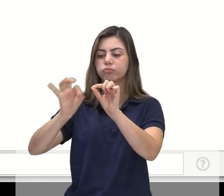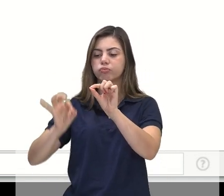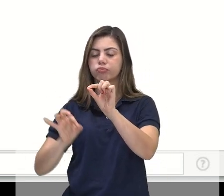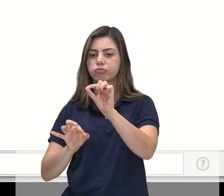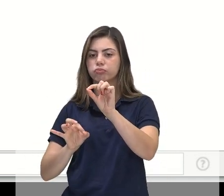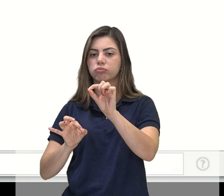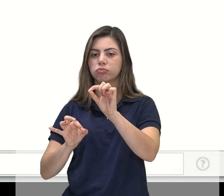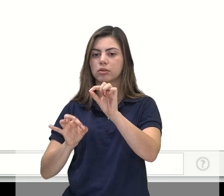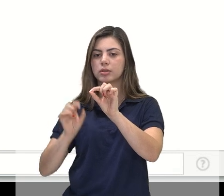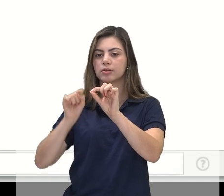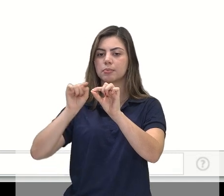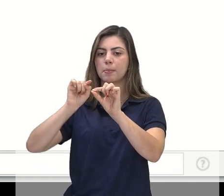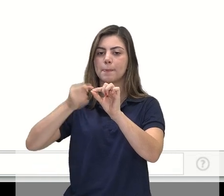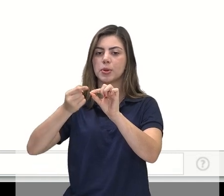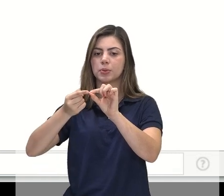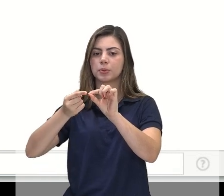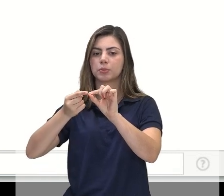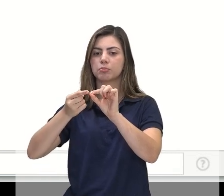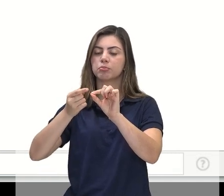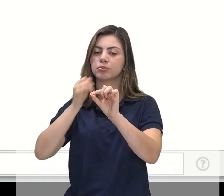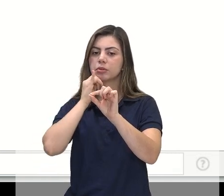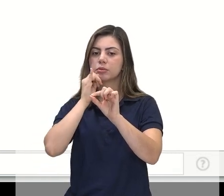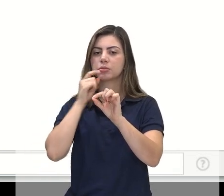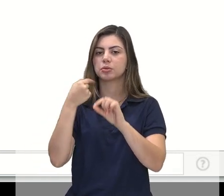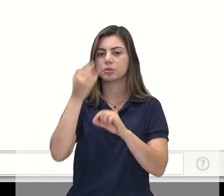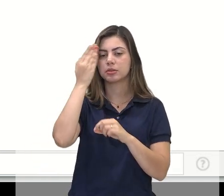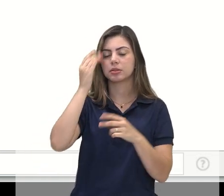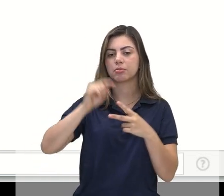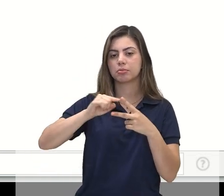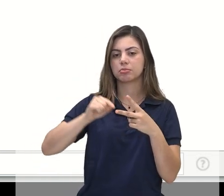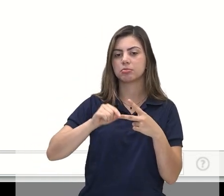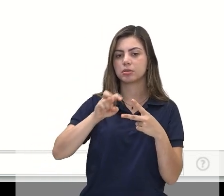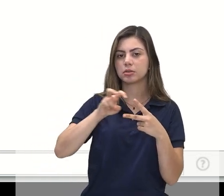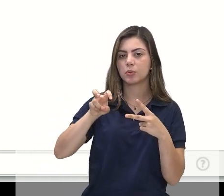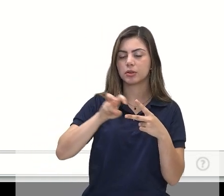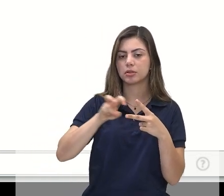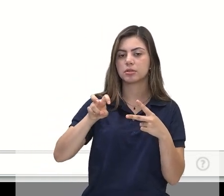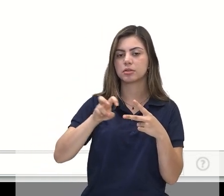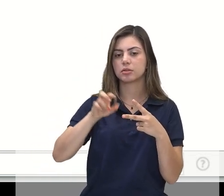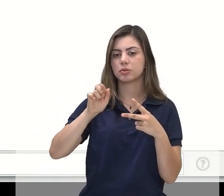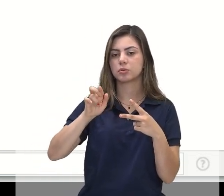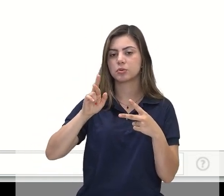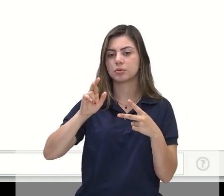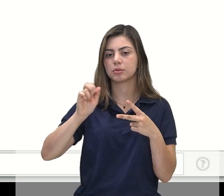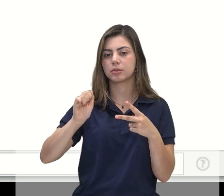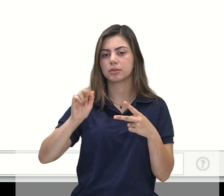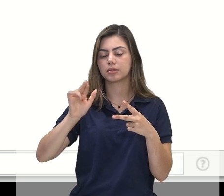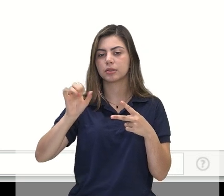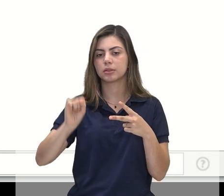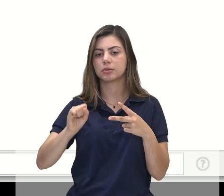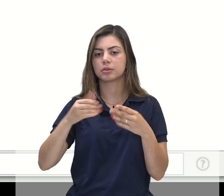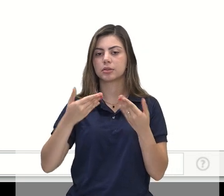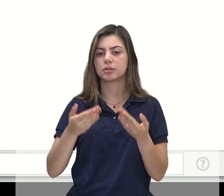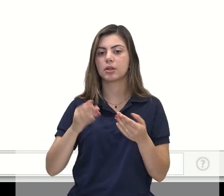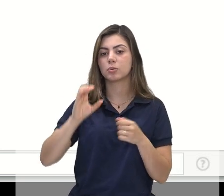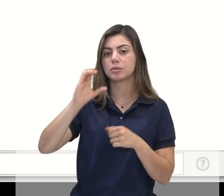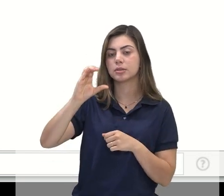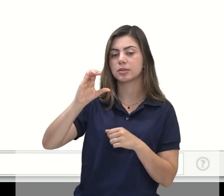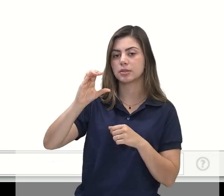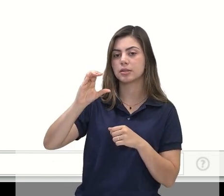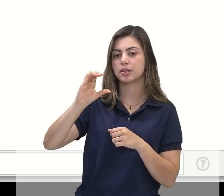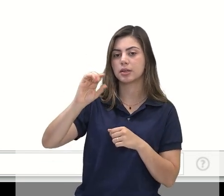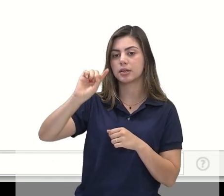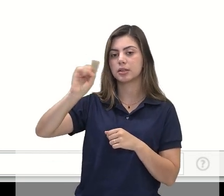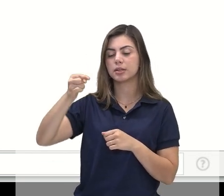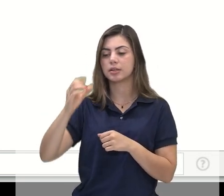ó, for de 55 graus, a medida, né, desse arco que vai aqui de C' a C ou de C a C',